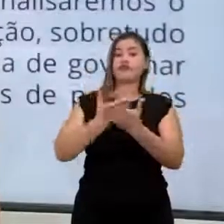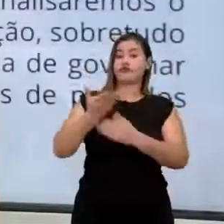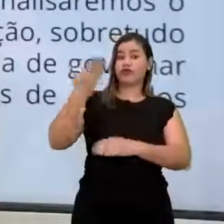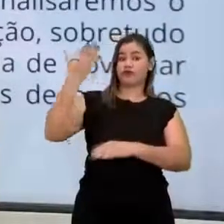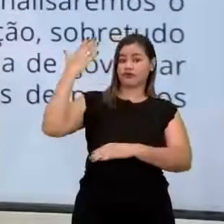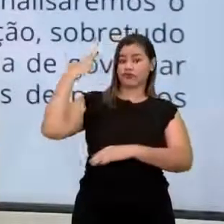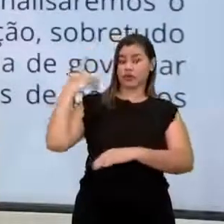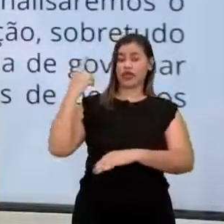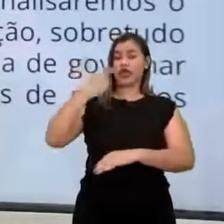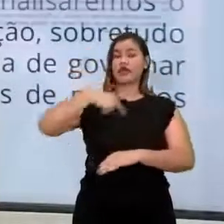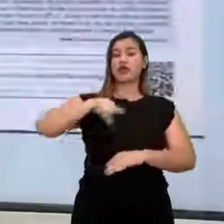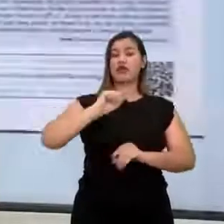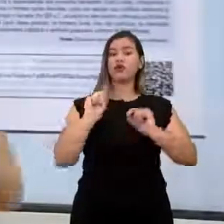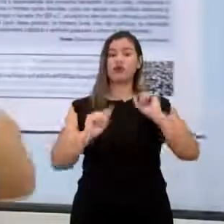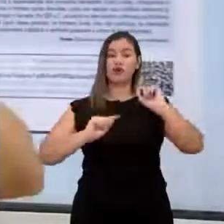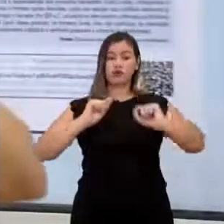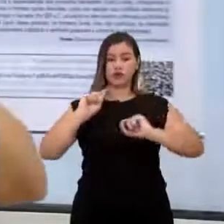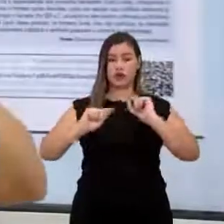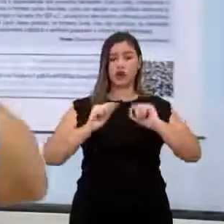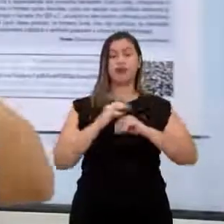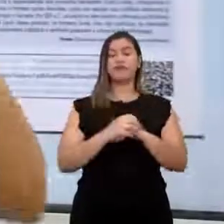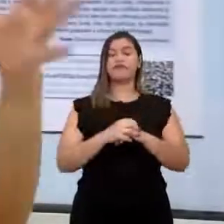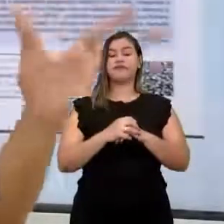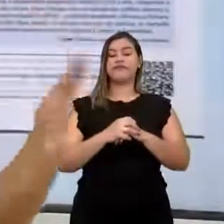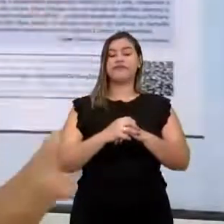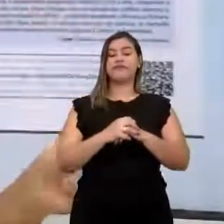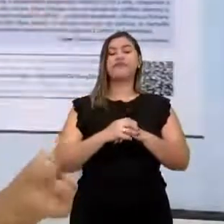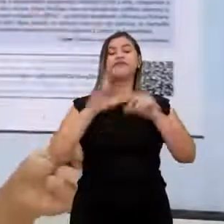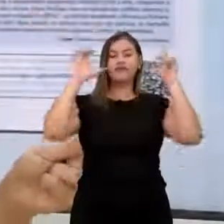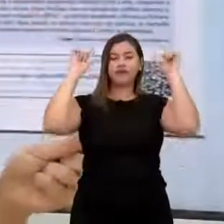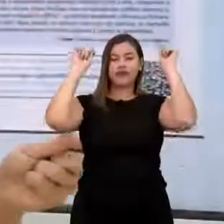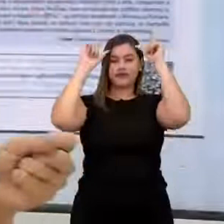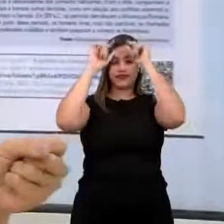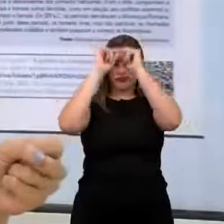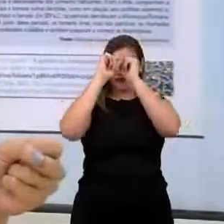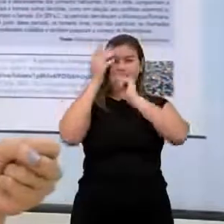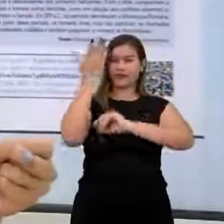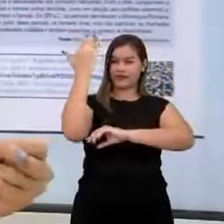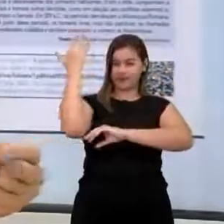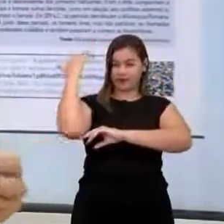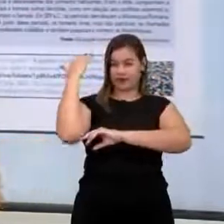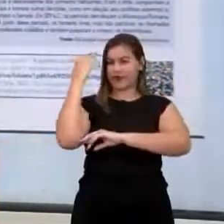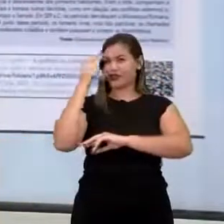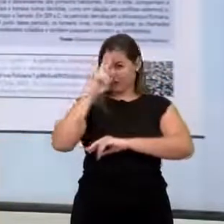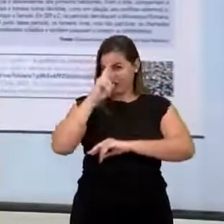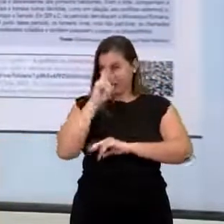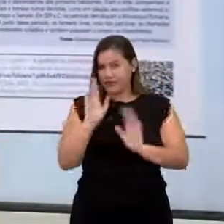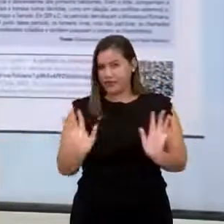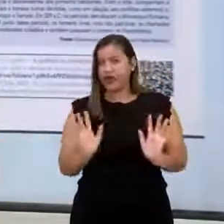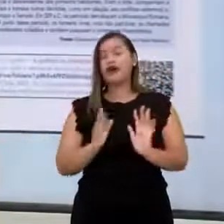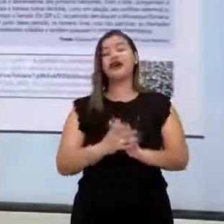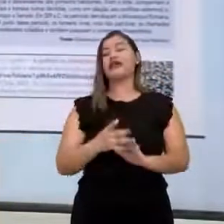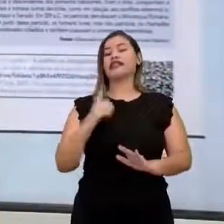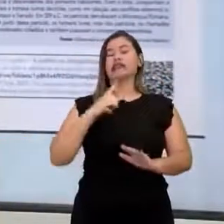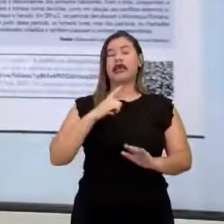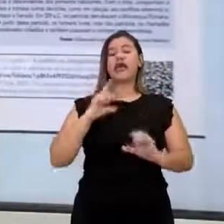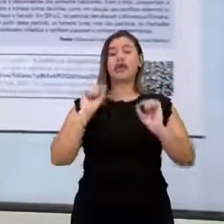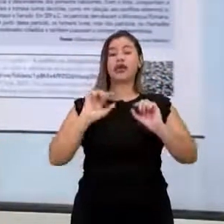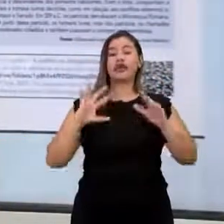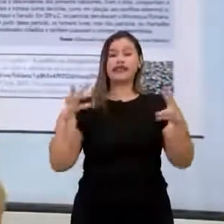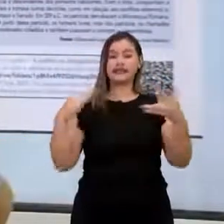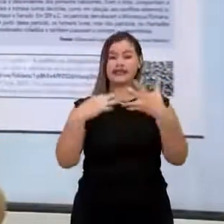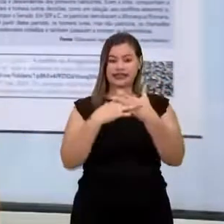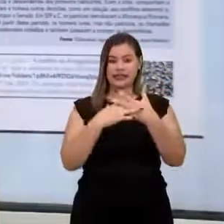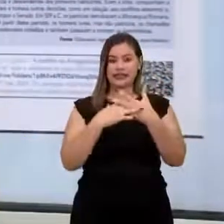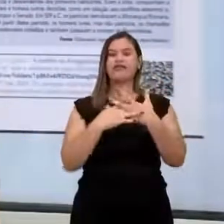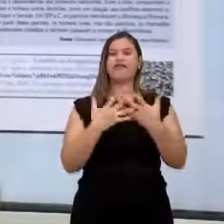vocês sobre a Grécia Antiga. Vocês se lembram? Nós paramos ali na cidadania. Como